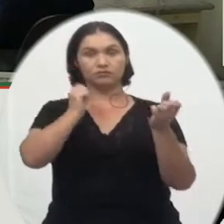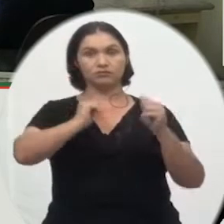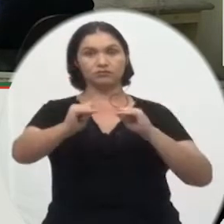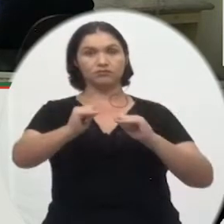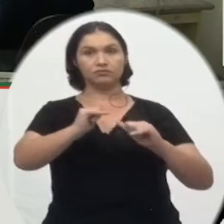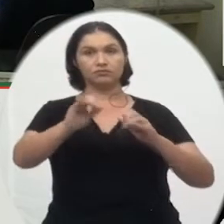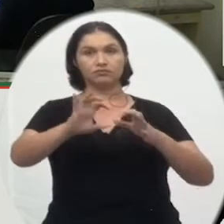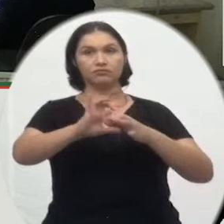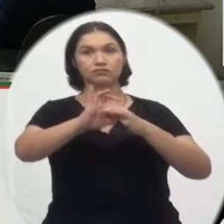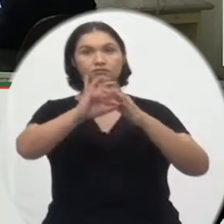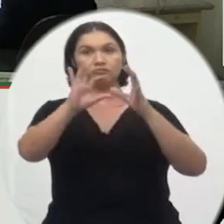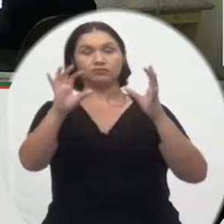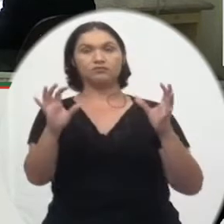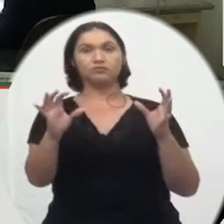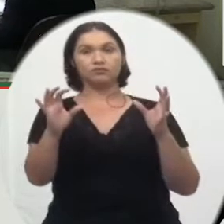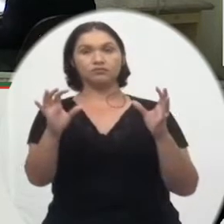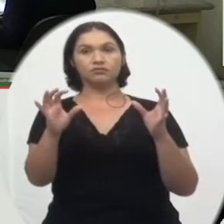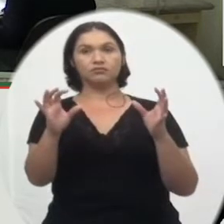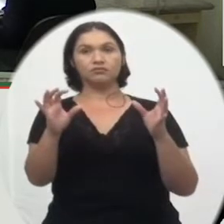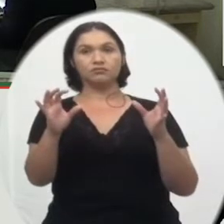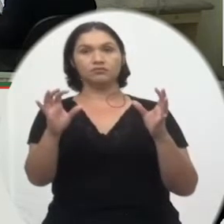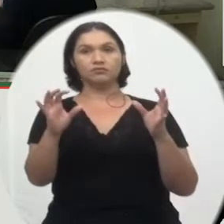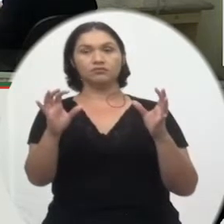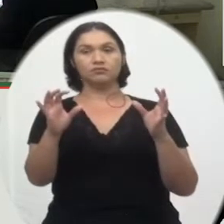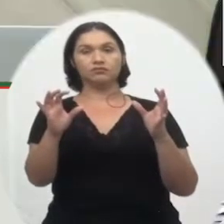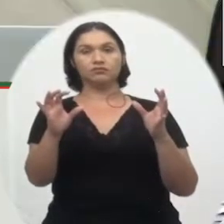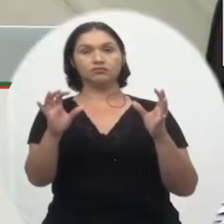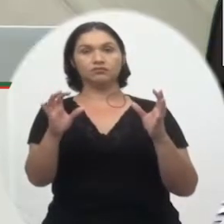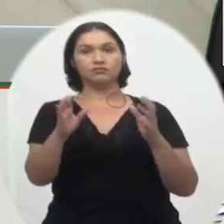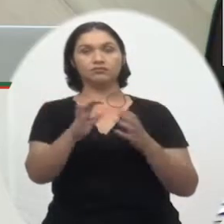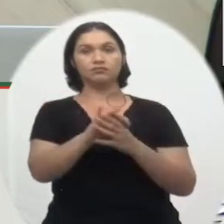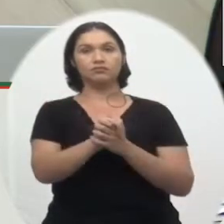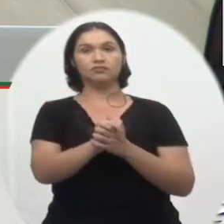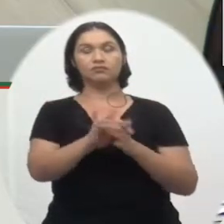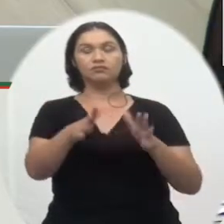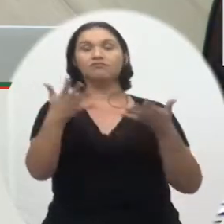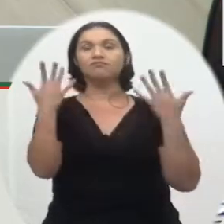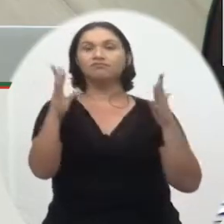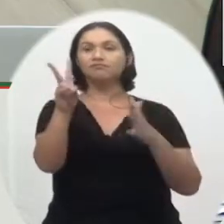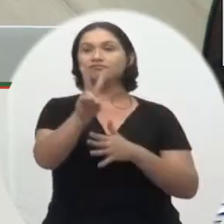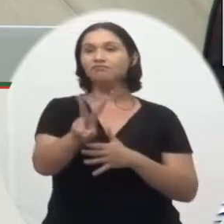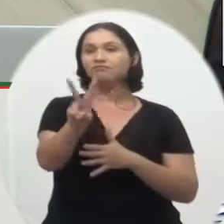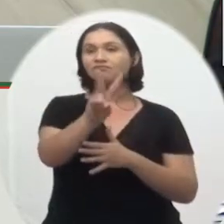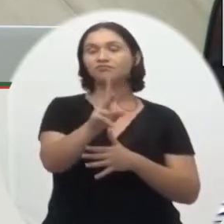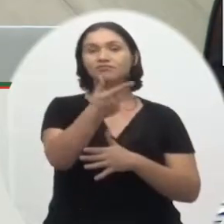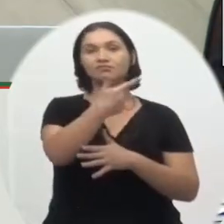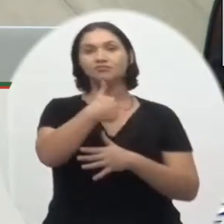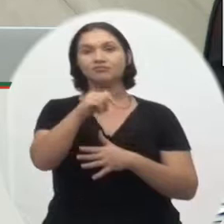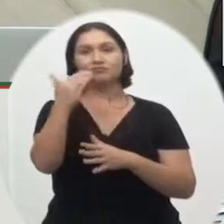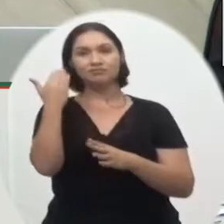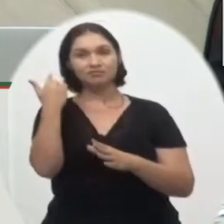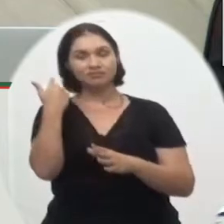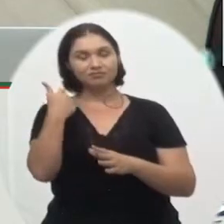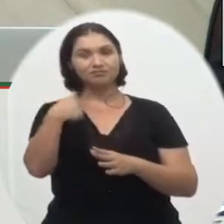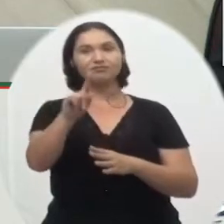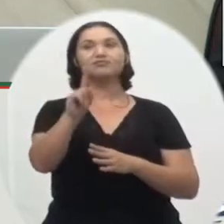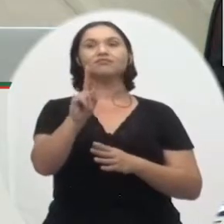liberação da sede de Câmara de Vereadores. Então, parabéns a esta casa, a todos os padres vereadores, e vamos que vamos.